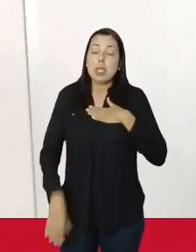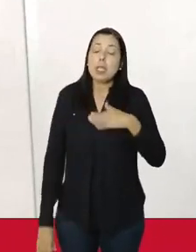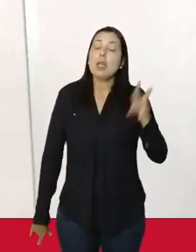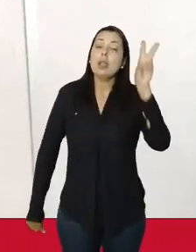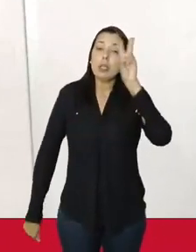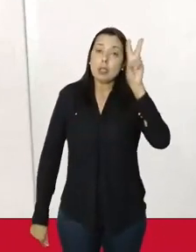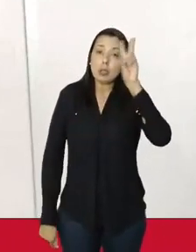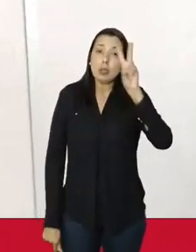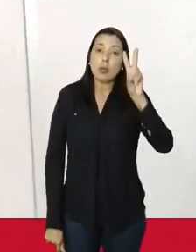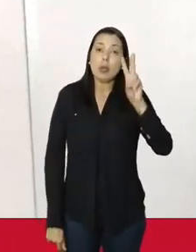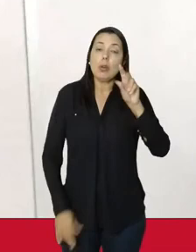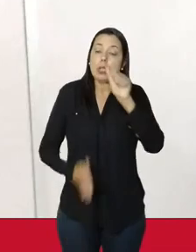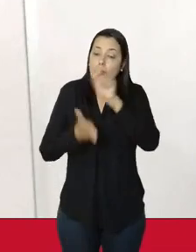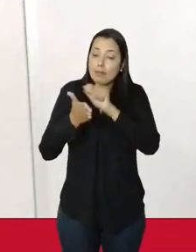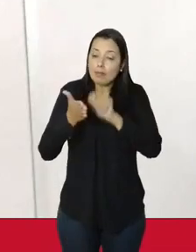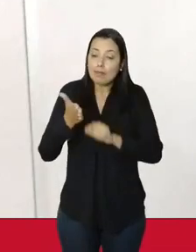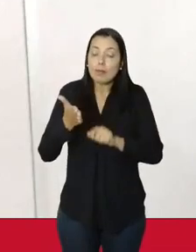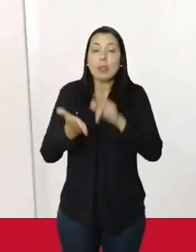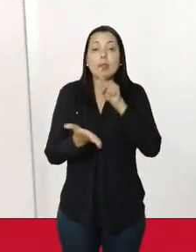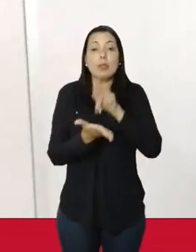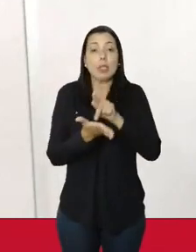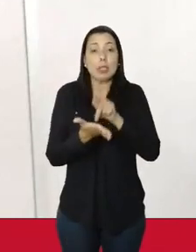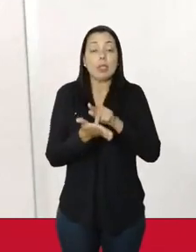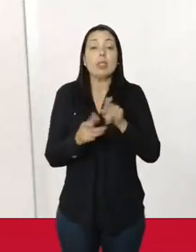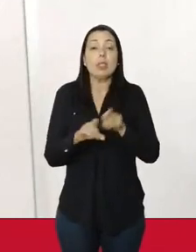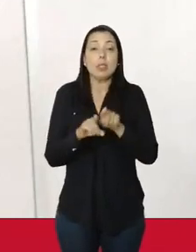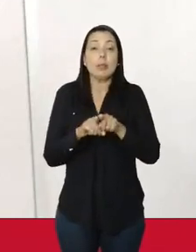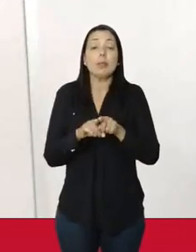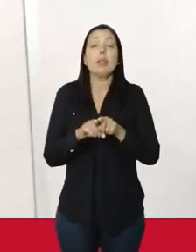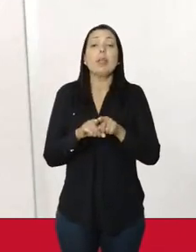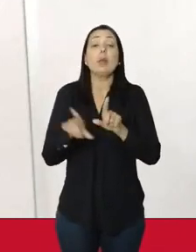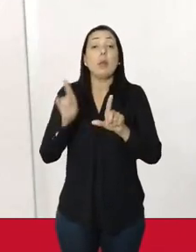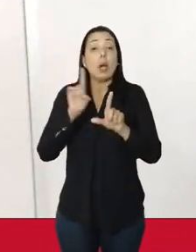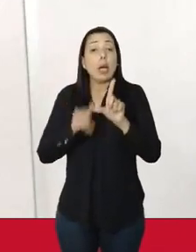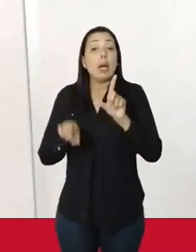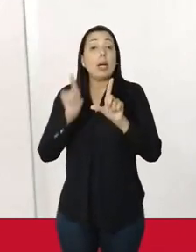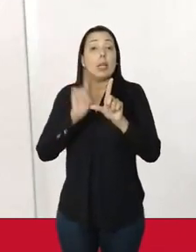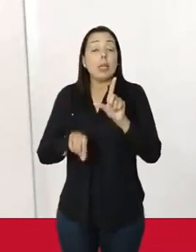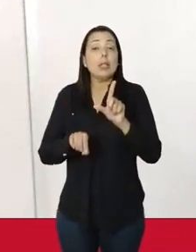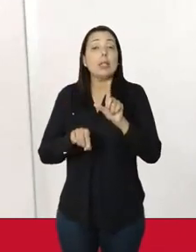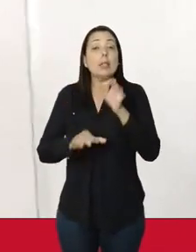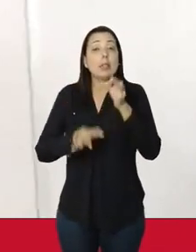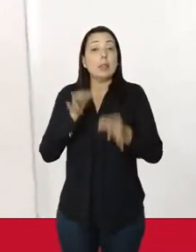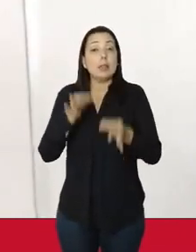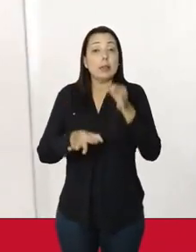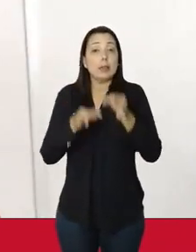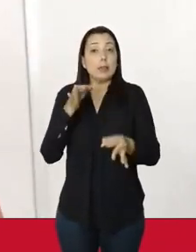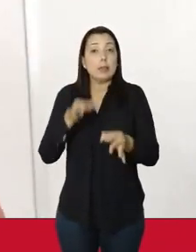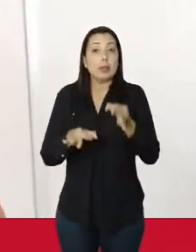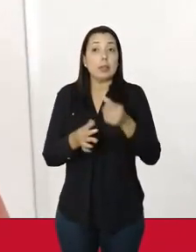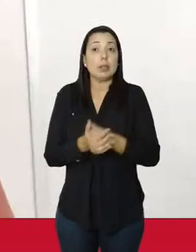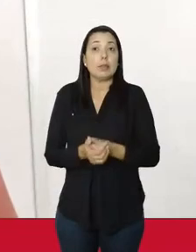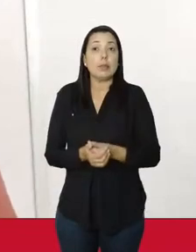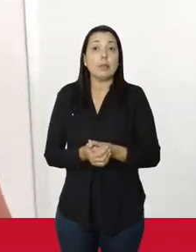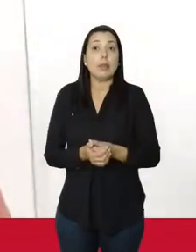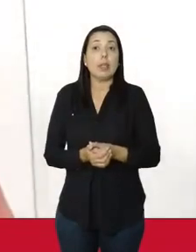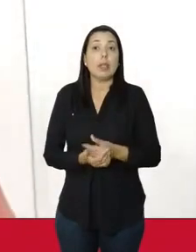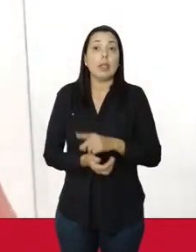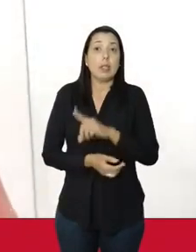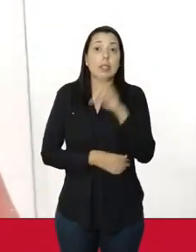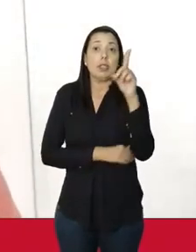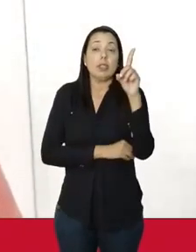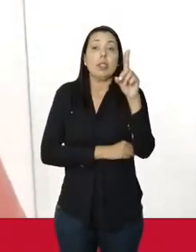história com a tinta da verdade e com a caligrafia da justiça. Naquele